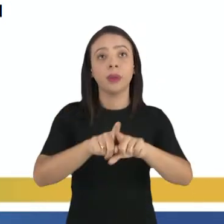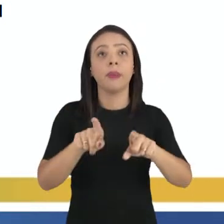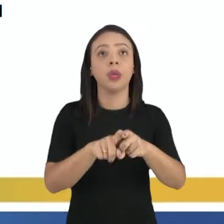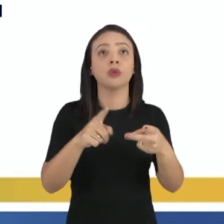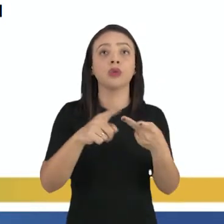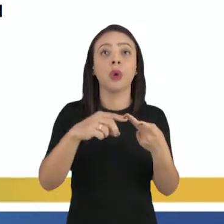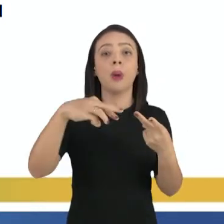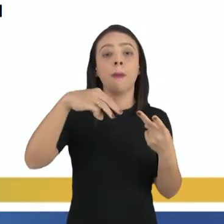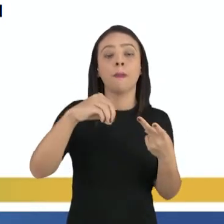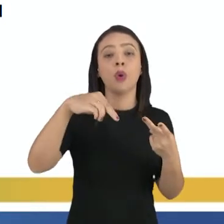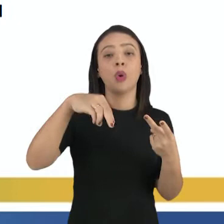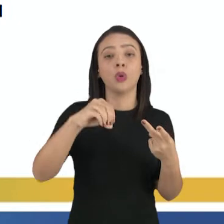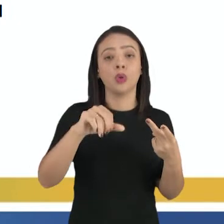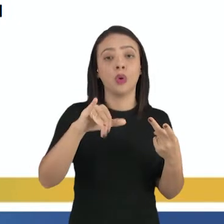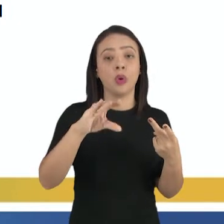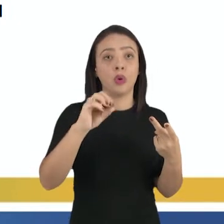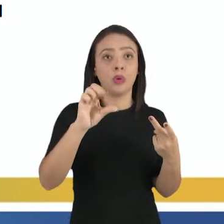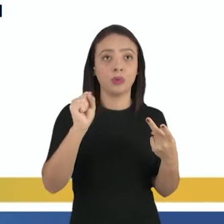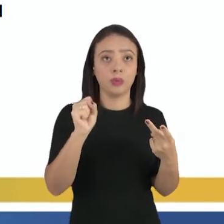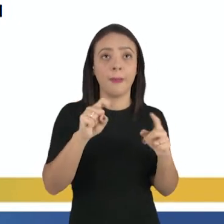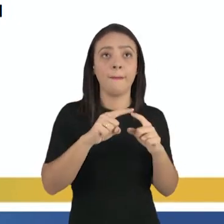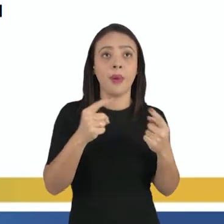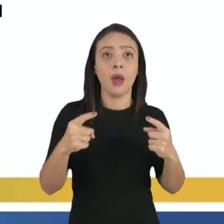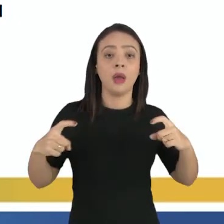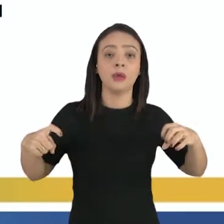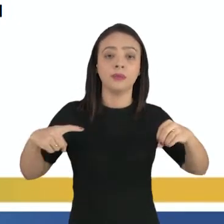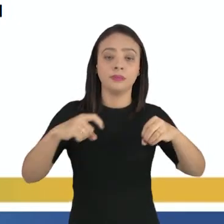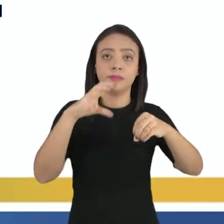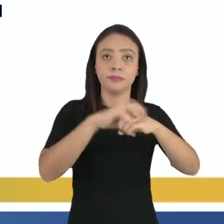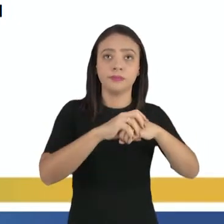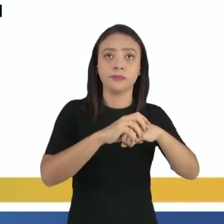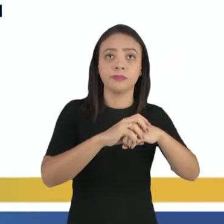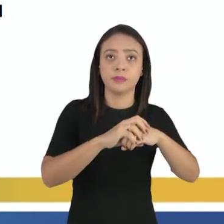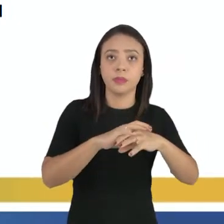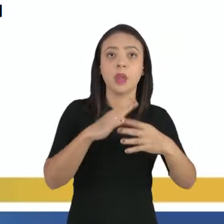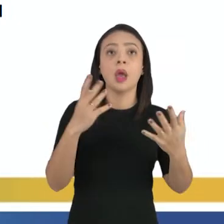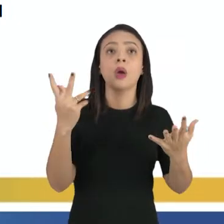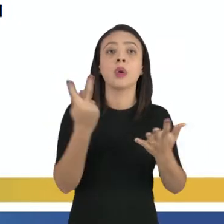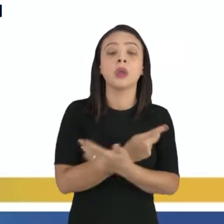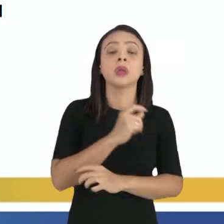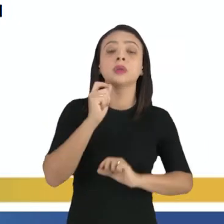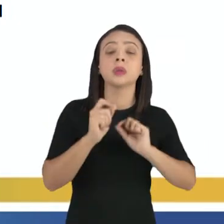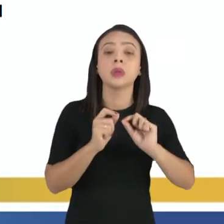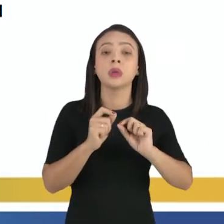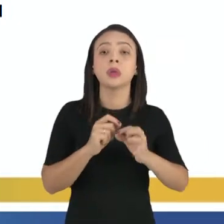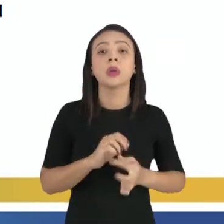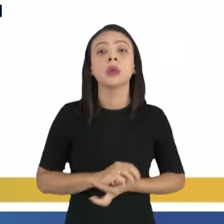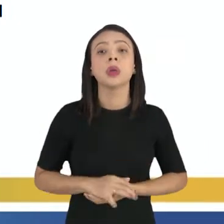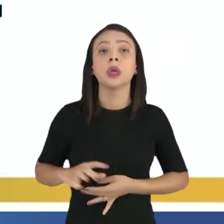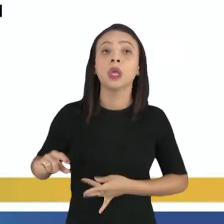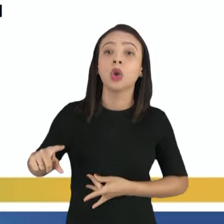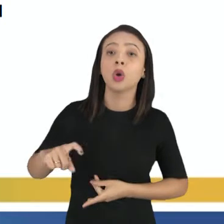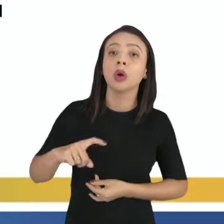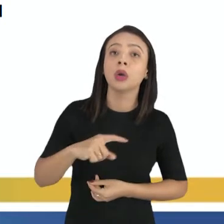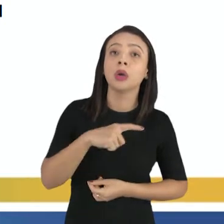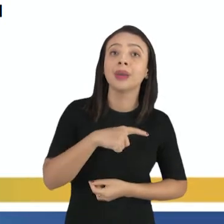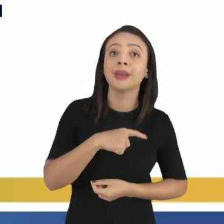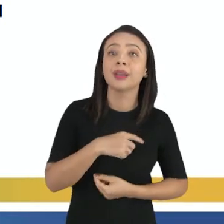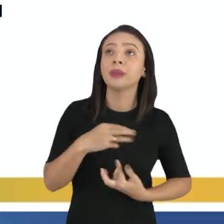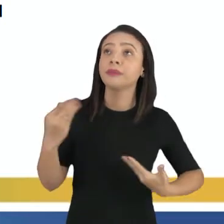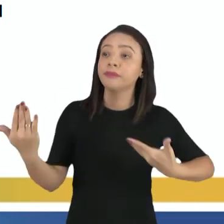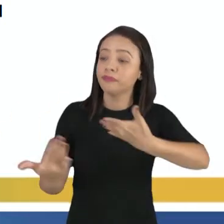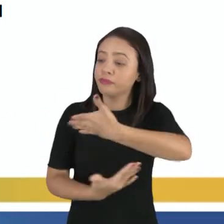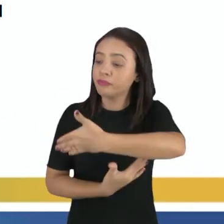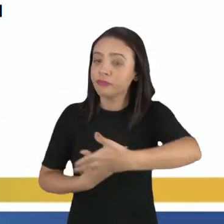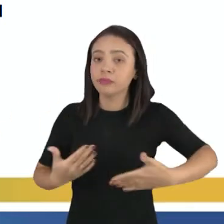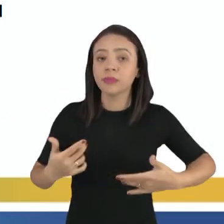monóicos, né? Mas essa fecundação cruzada, ela só ocorre em organismos que têm troca de gametas